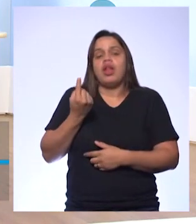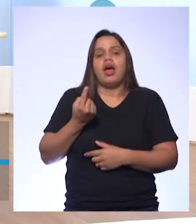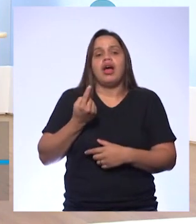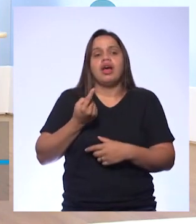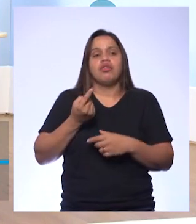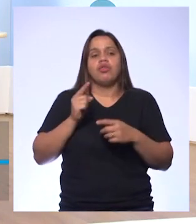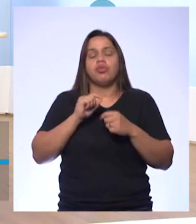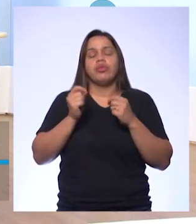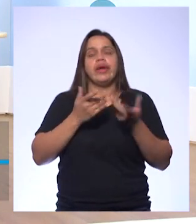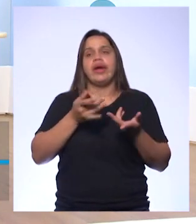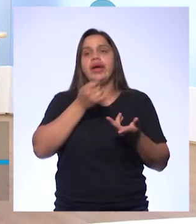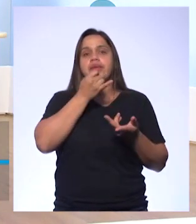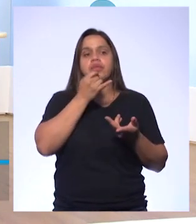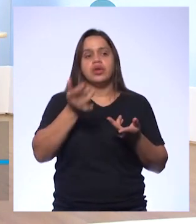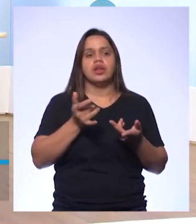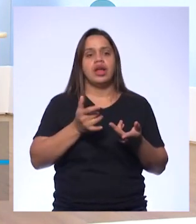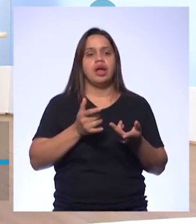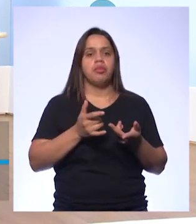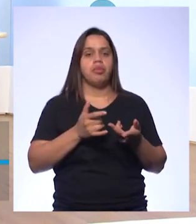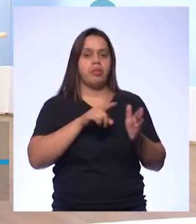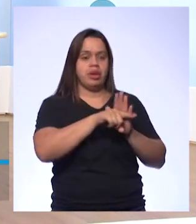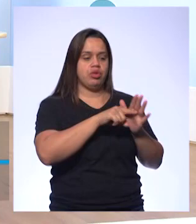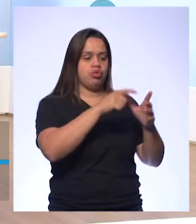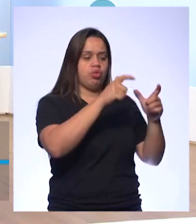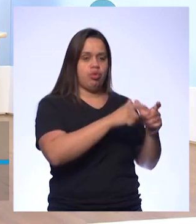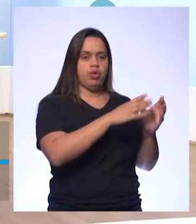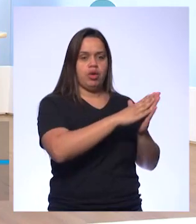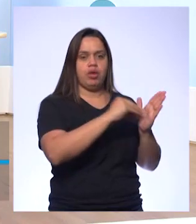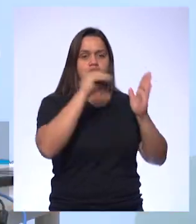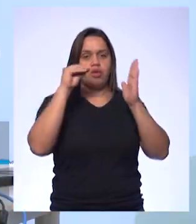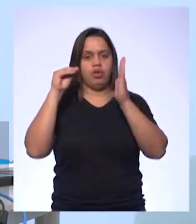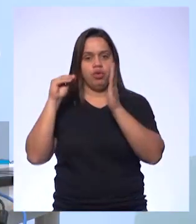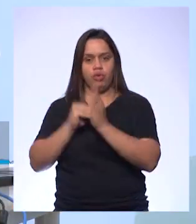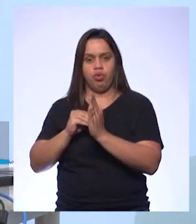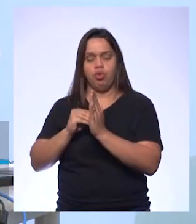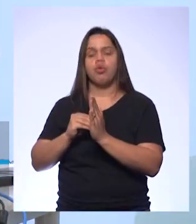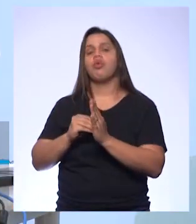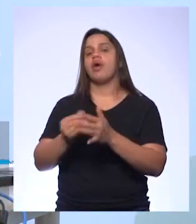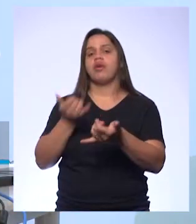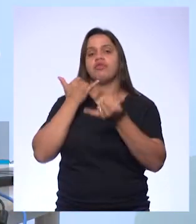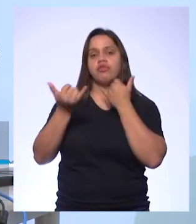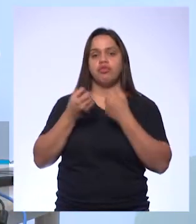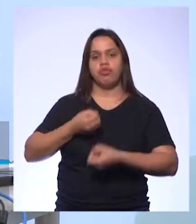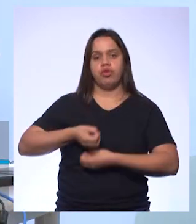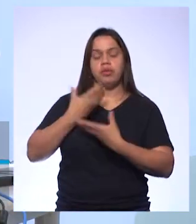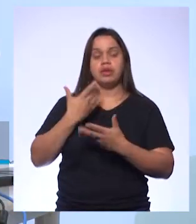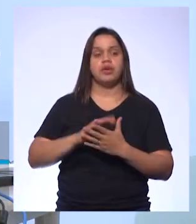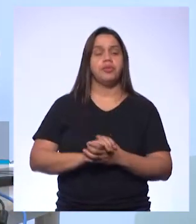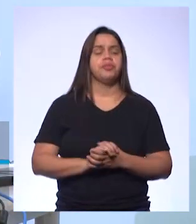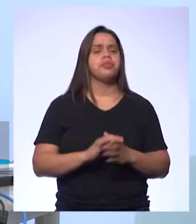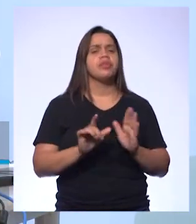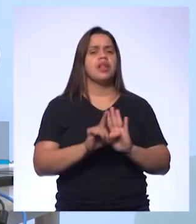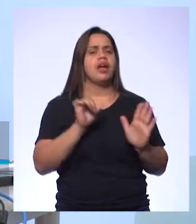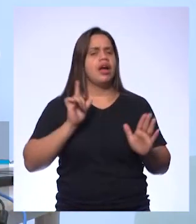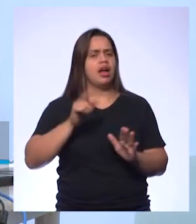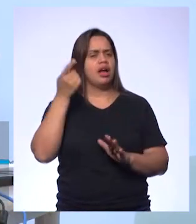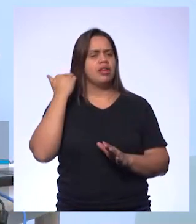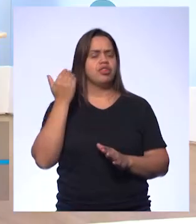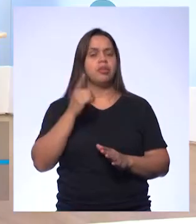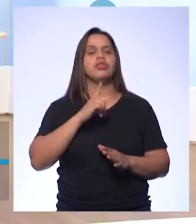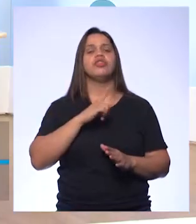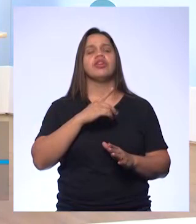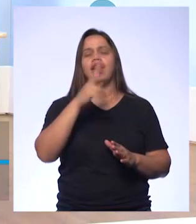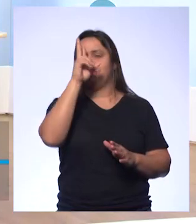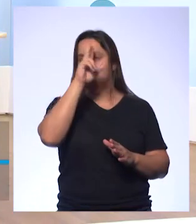denotativo, assim, né? Tirou Muito de bem. algum lugar e simplesmente colocou a informação. O que importa... Antigamente, quando a gente ia fazer pesquisa, você